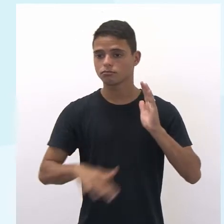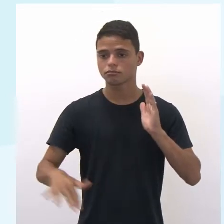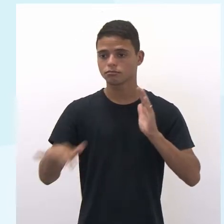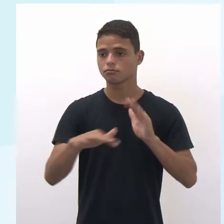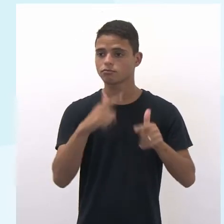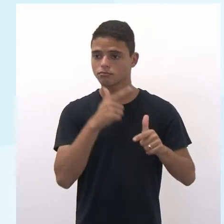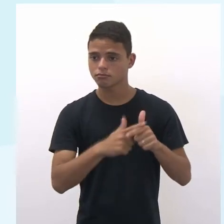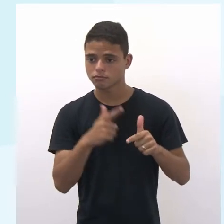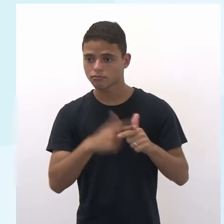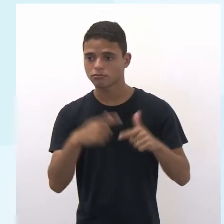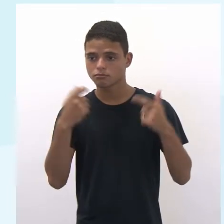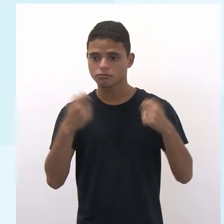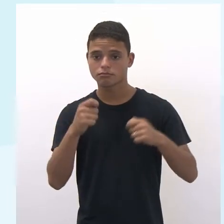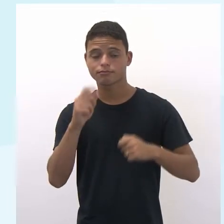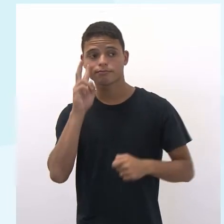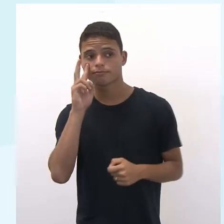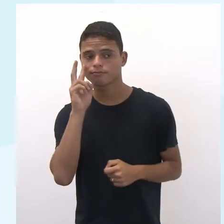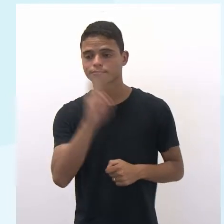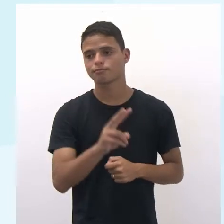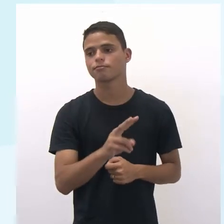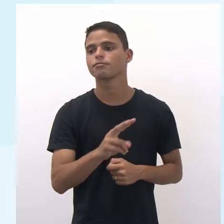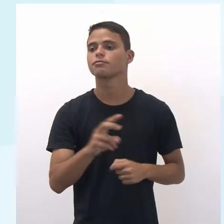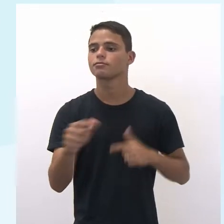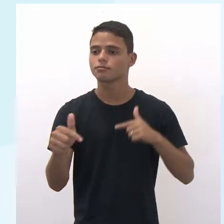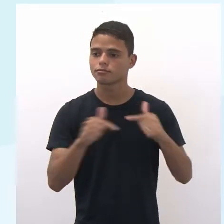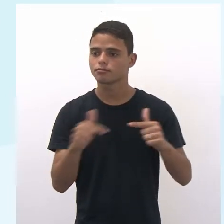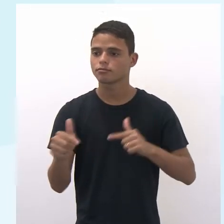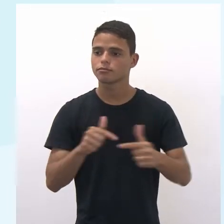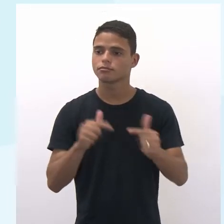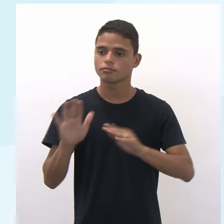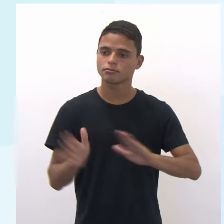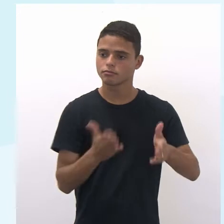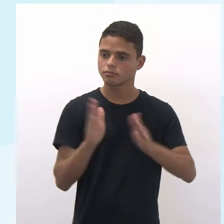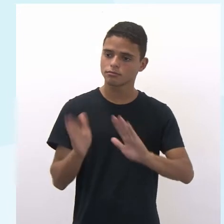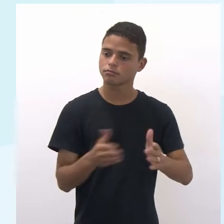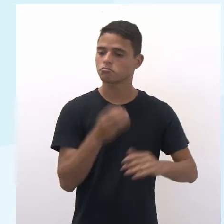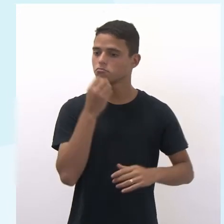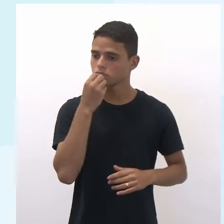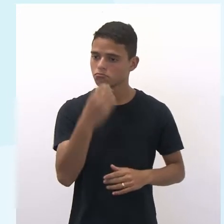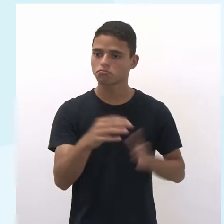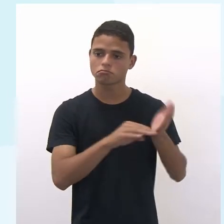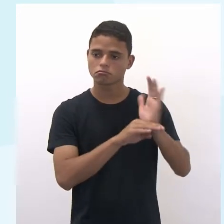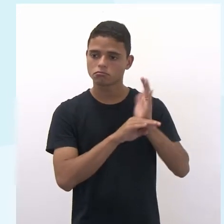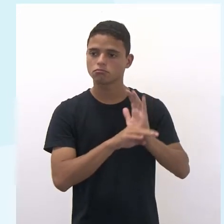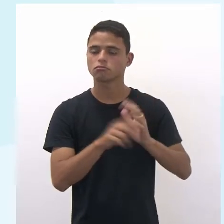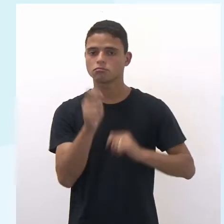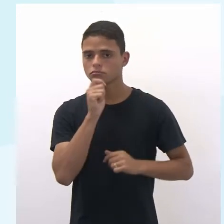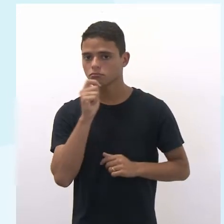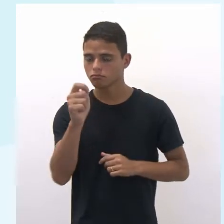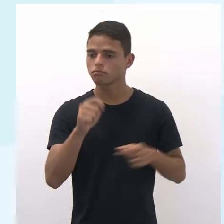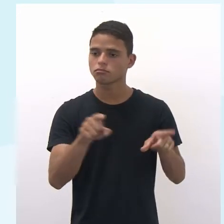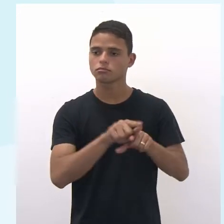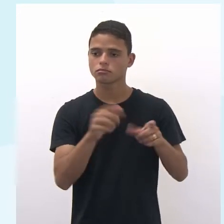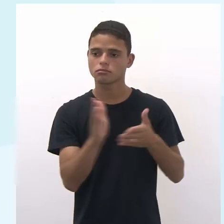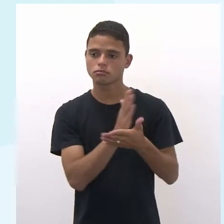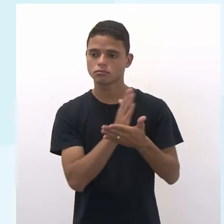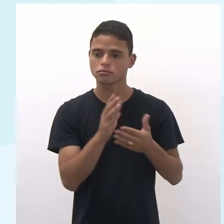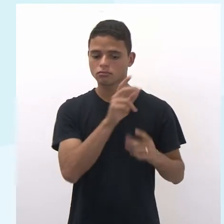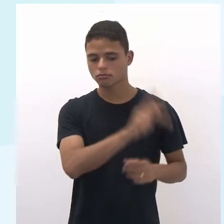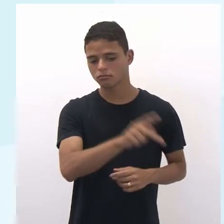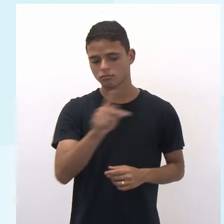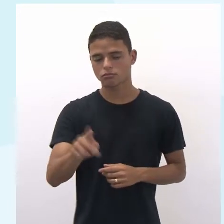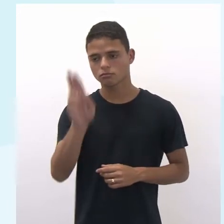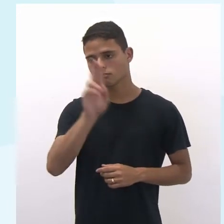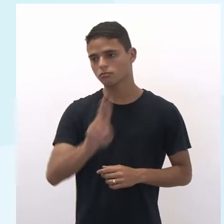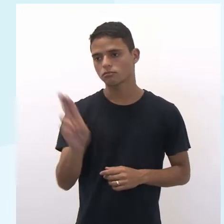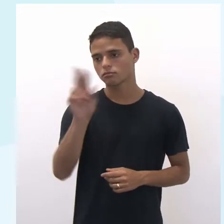problematizações precisam ser vistas também na produção de bons filmes, bons documentários e bons recursos pedagógicos, né, que nós vamos usar